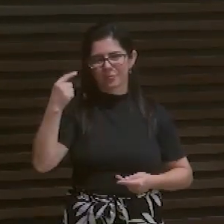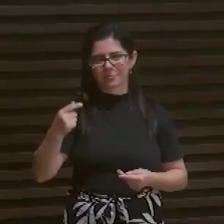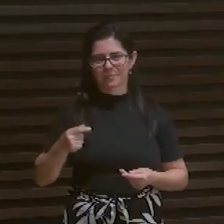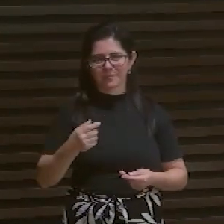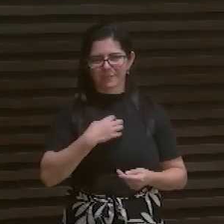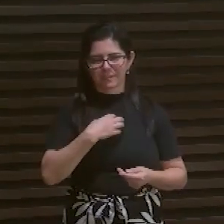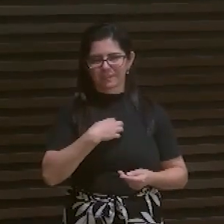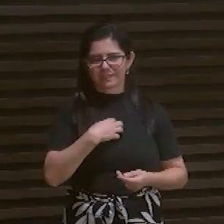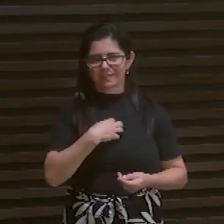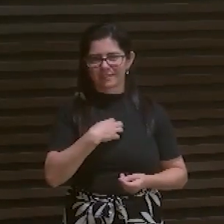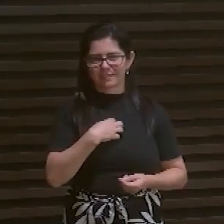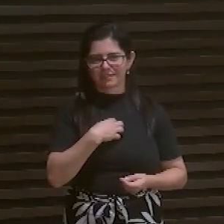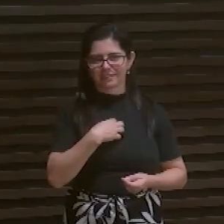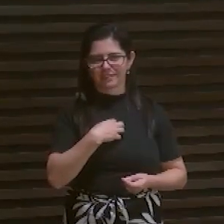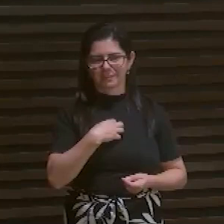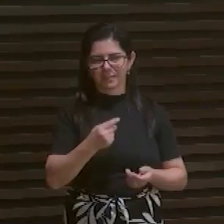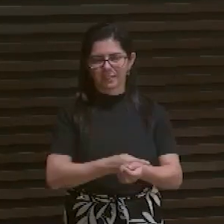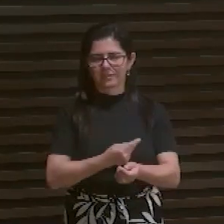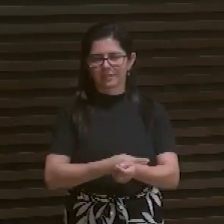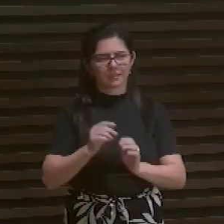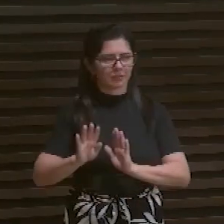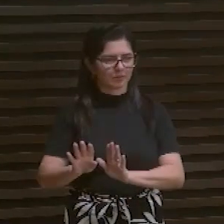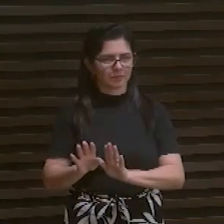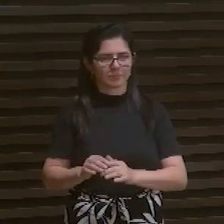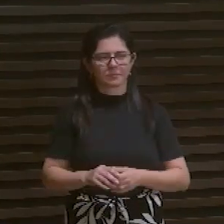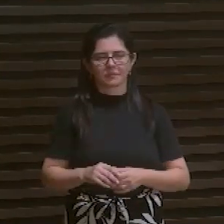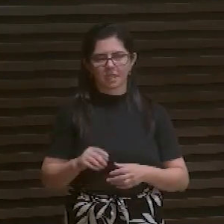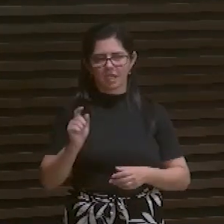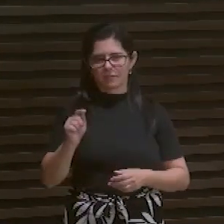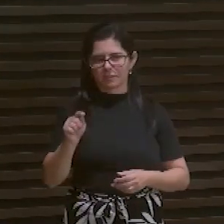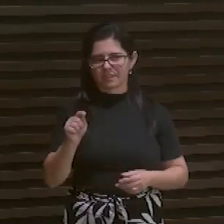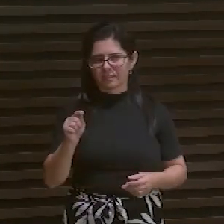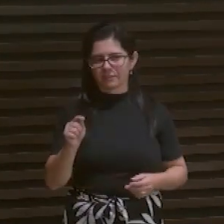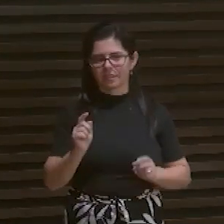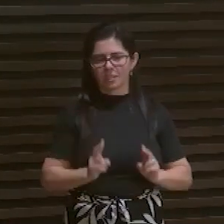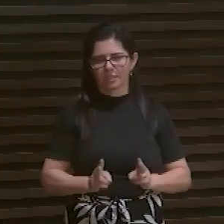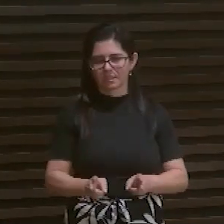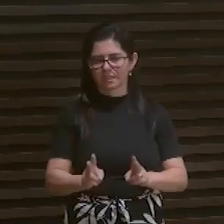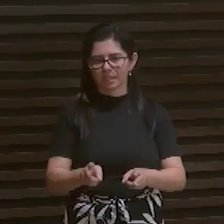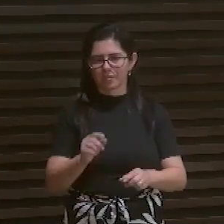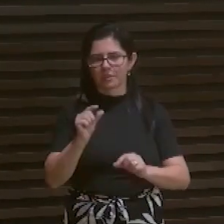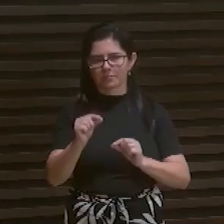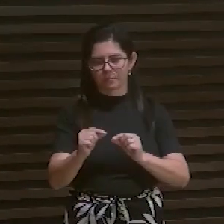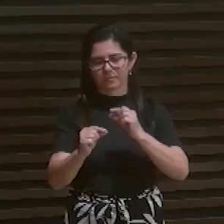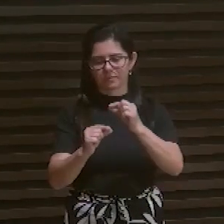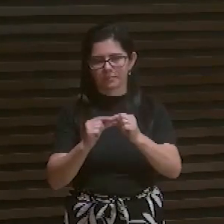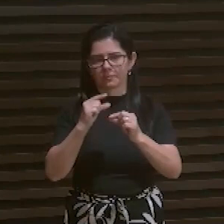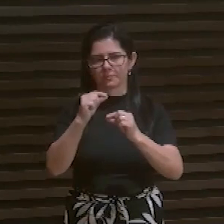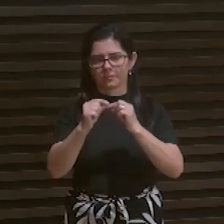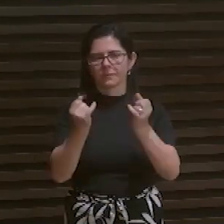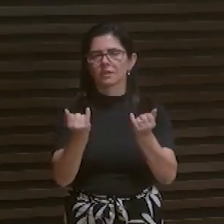lá, não dá, não estou conseguindo. E você vai em trabalho de formiguinha, disseminando o seu veneninho, sua divisão, ou até